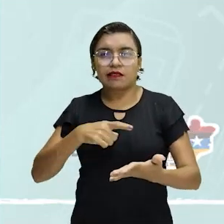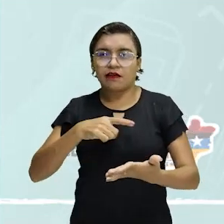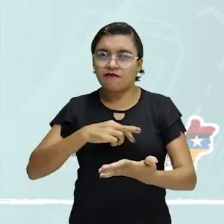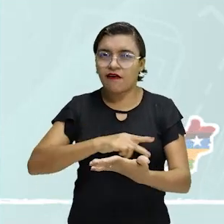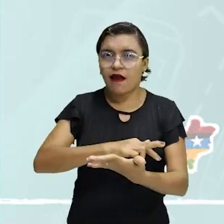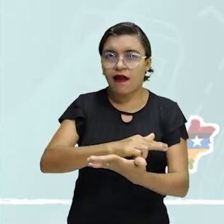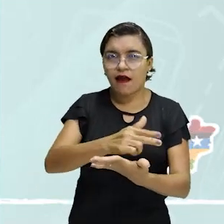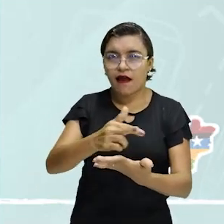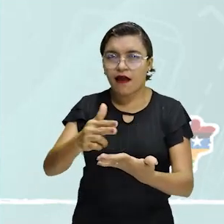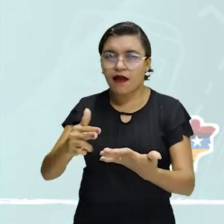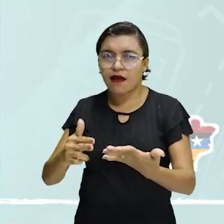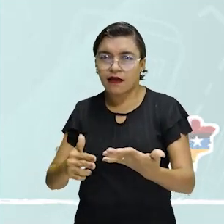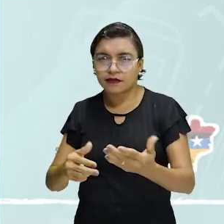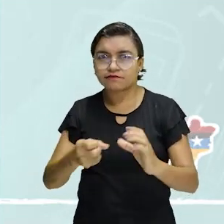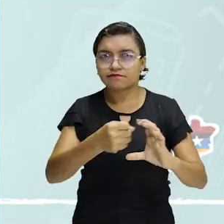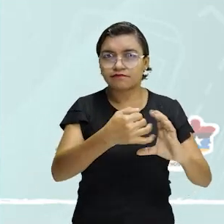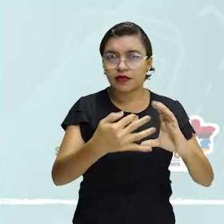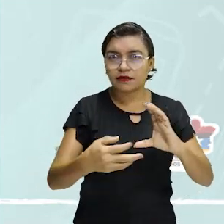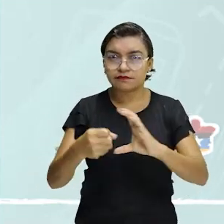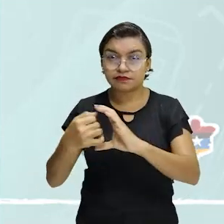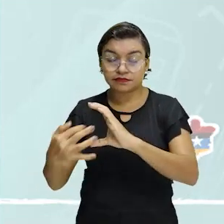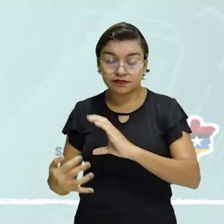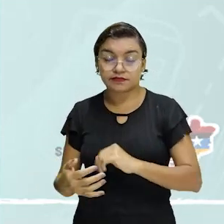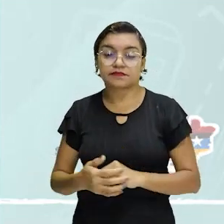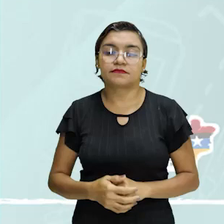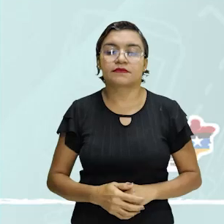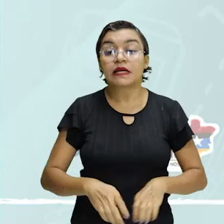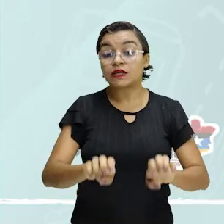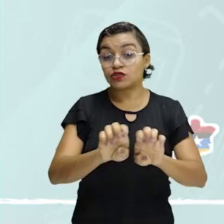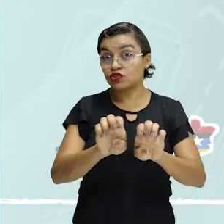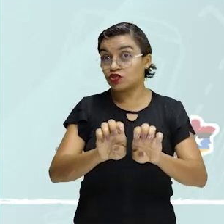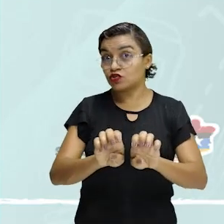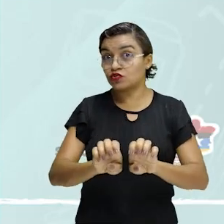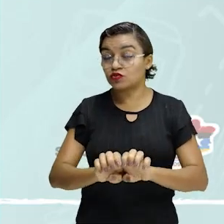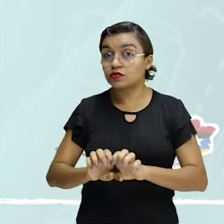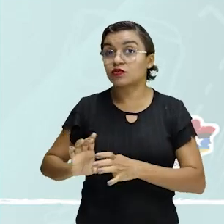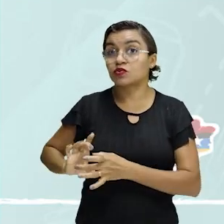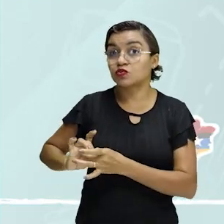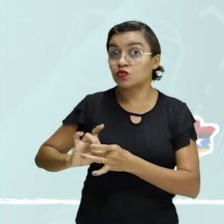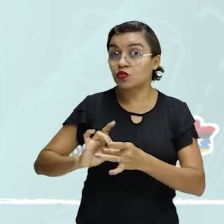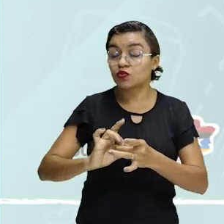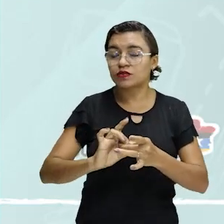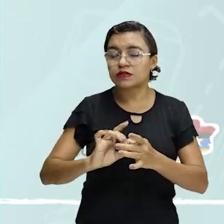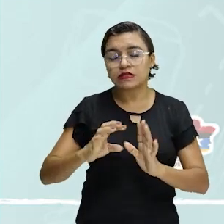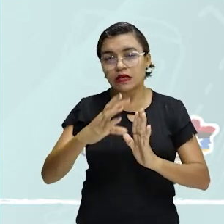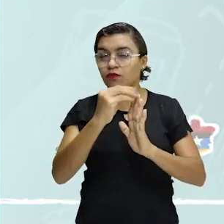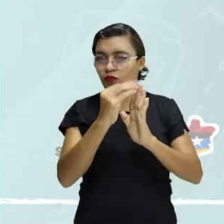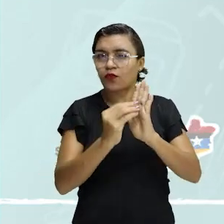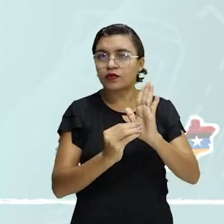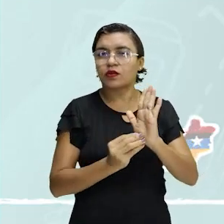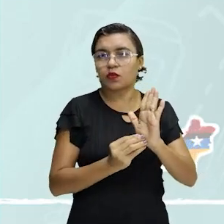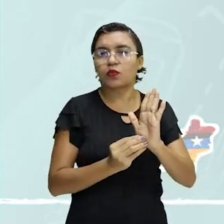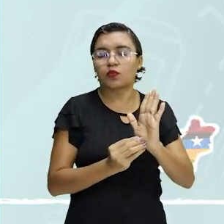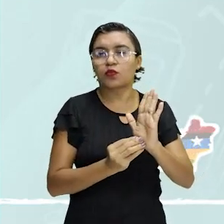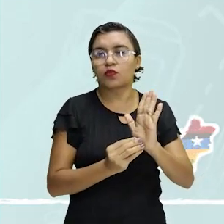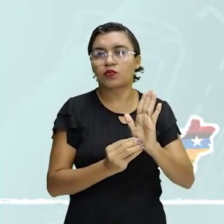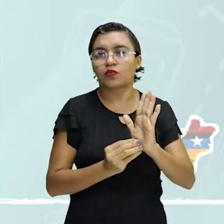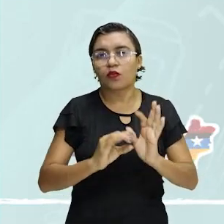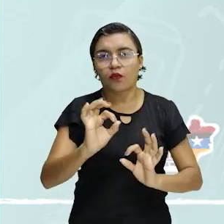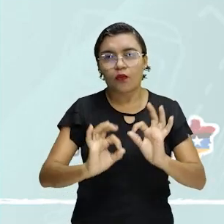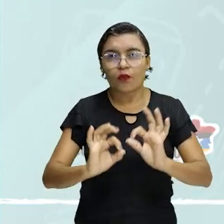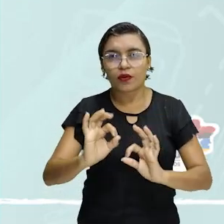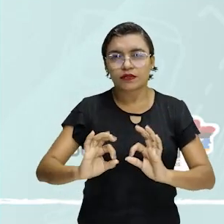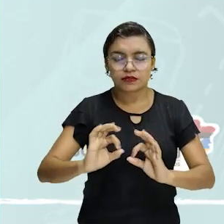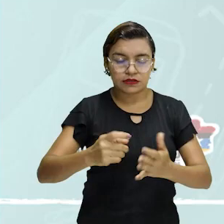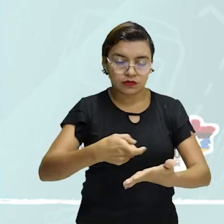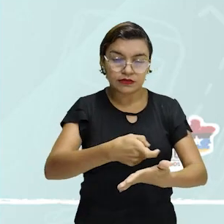várias classificações. A gente pode falar da estrutura do conteúdo, da estrutura da organização do texto, mas